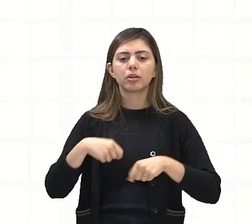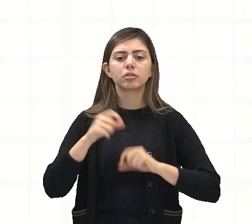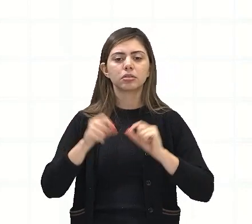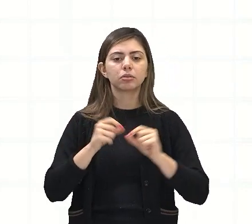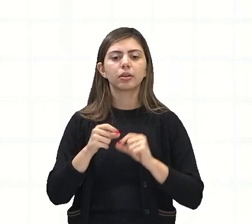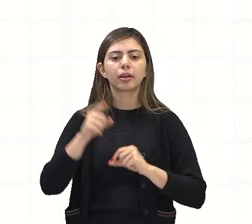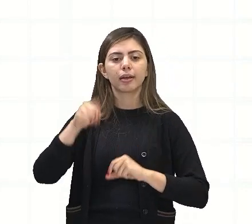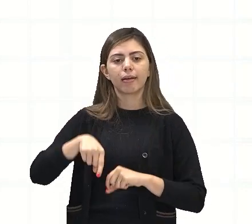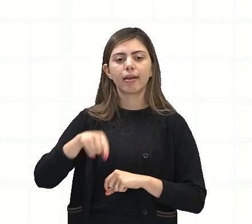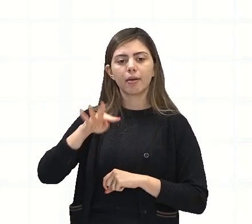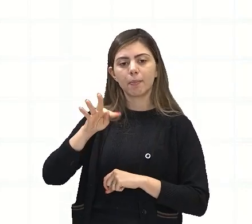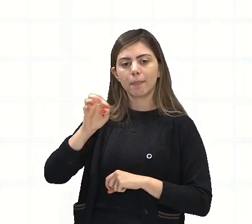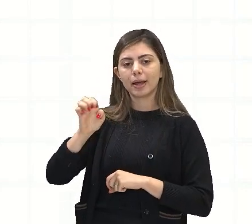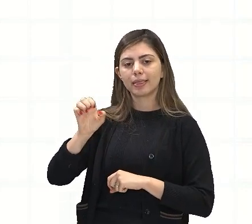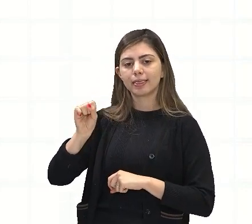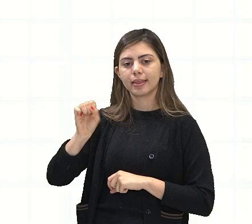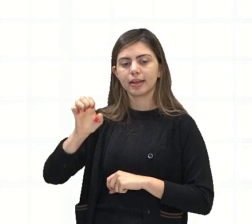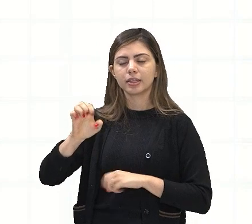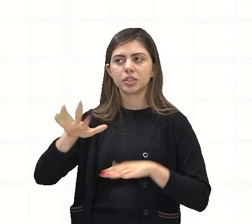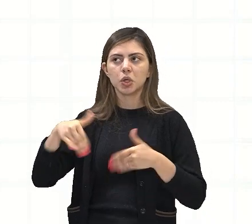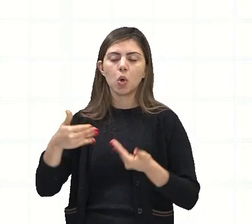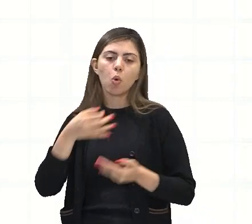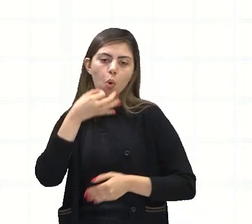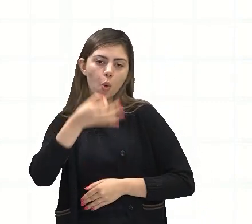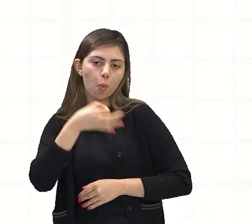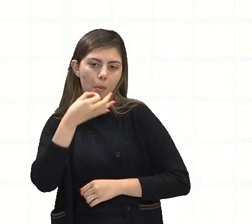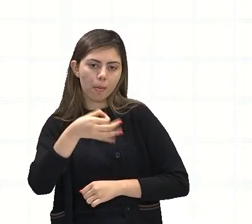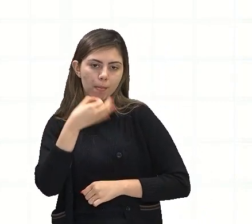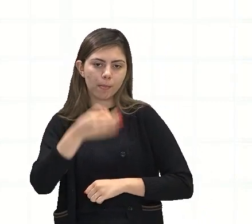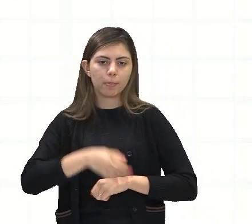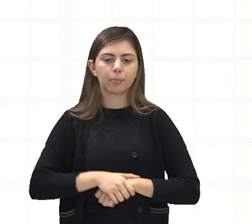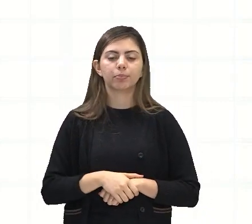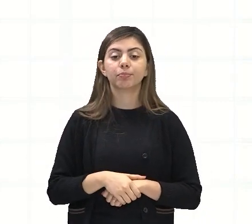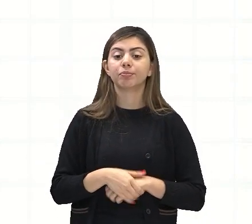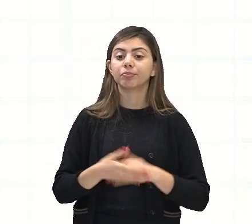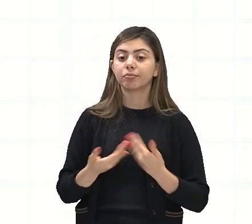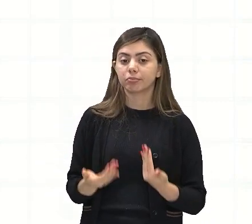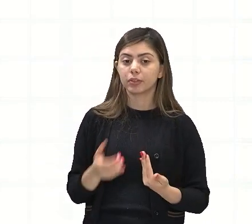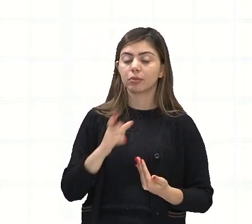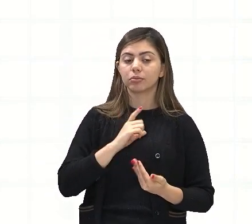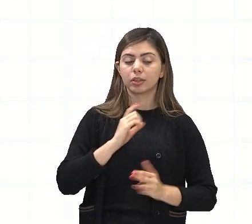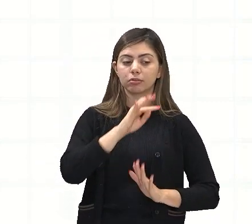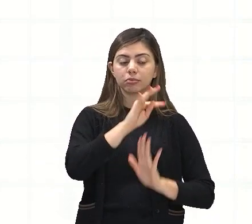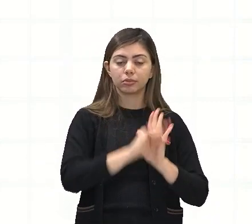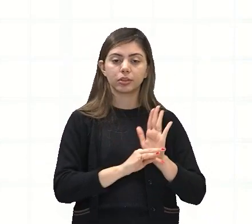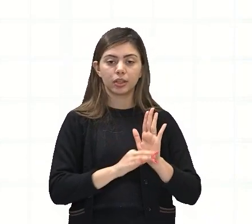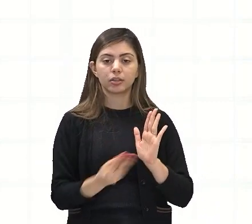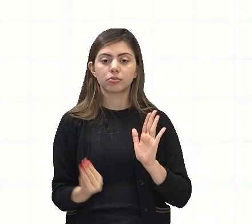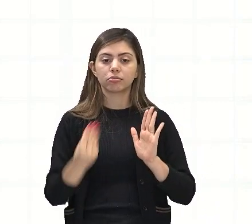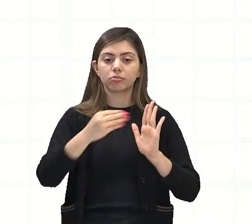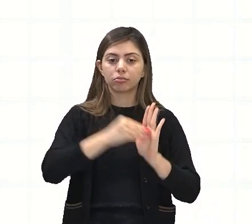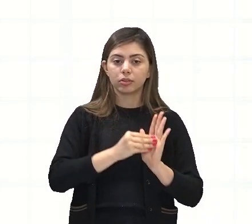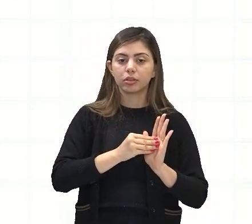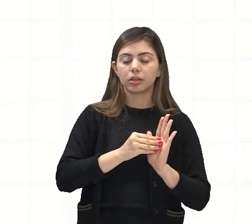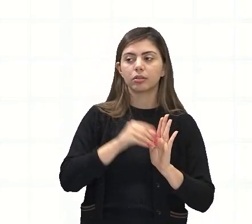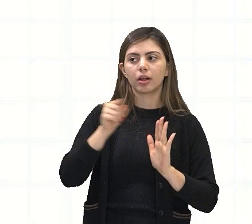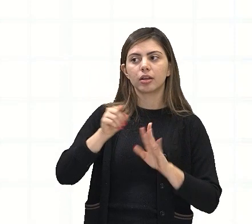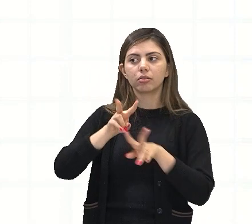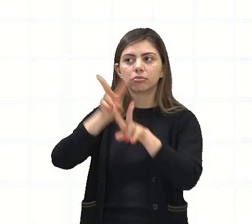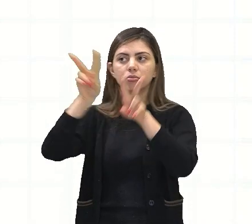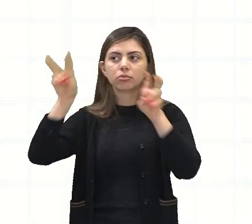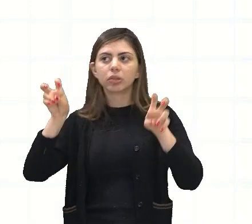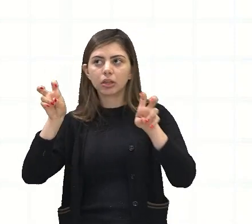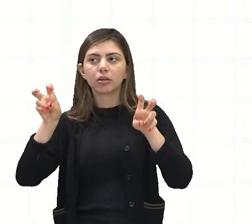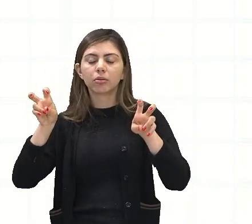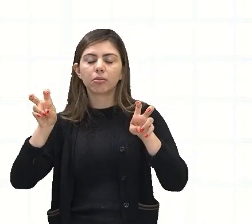uma tese ou de uma opinião, né? Vai apresentar isso sobre um tema que nós já vimos, sobre um